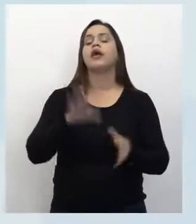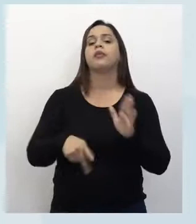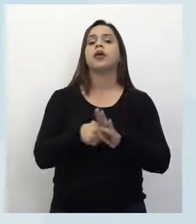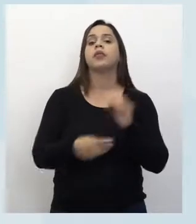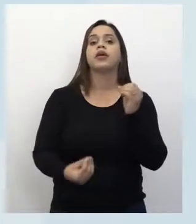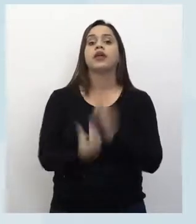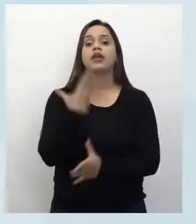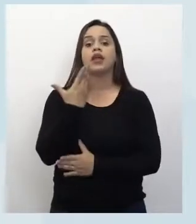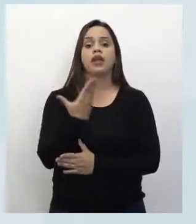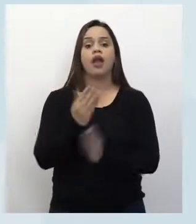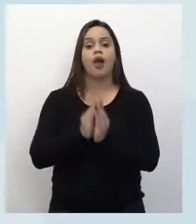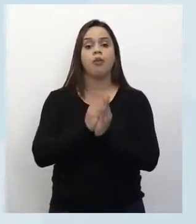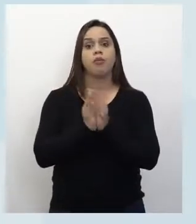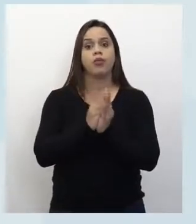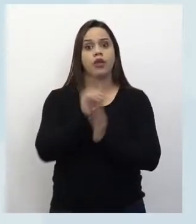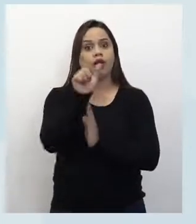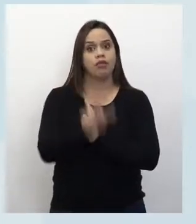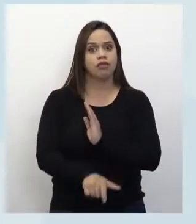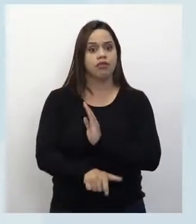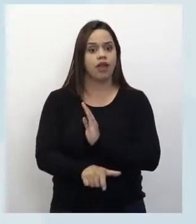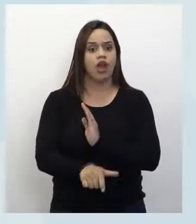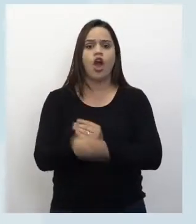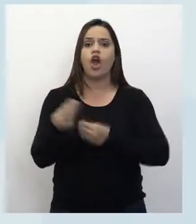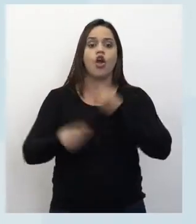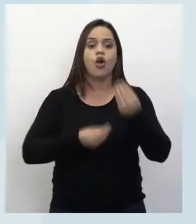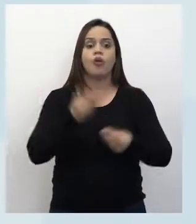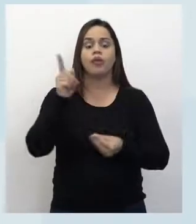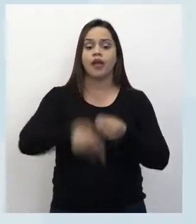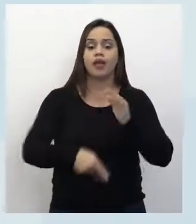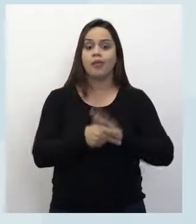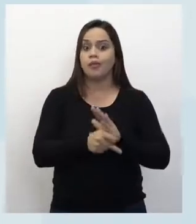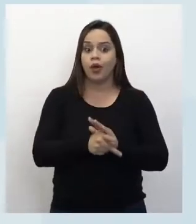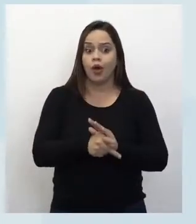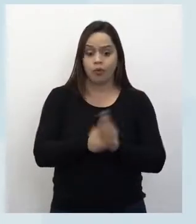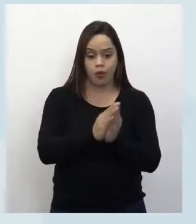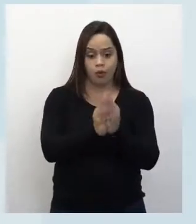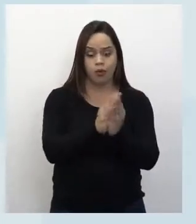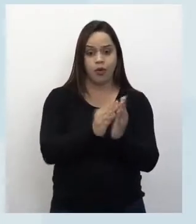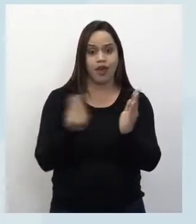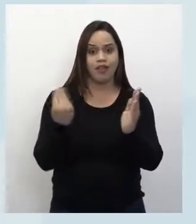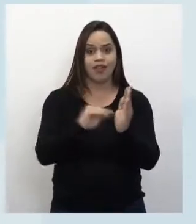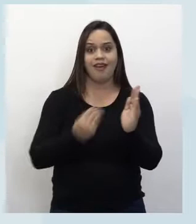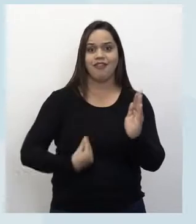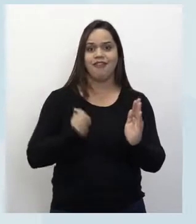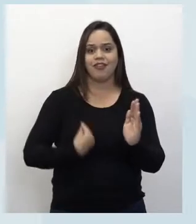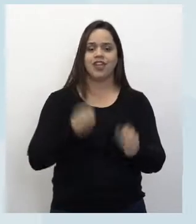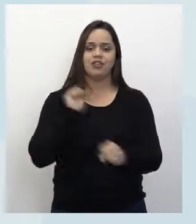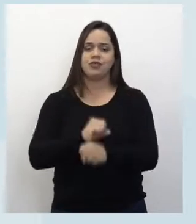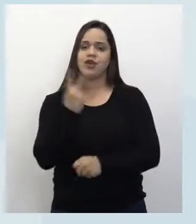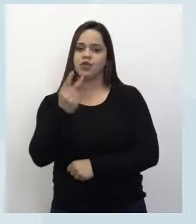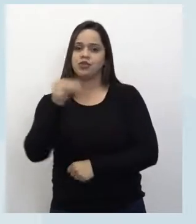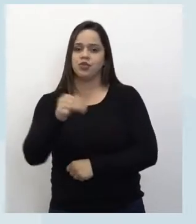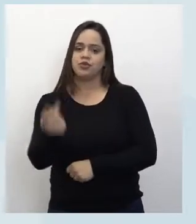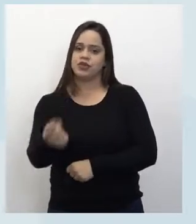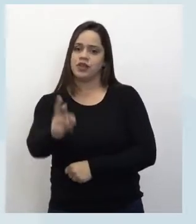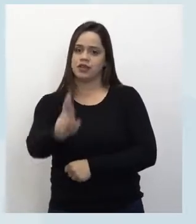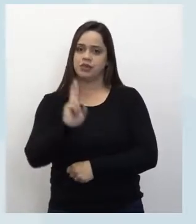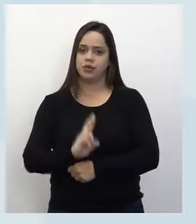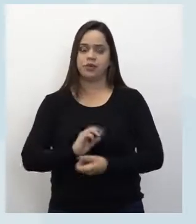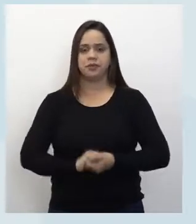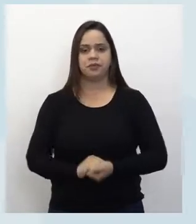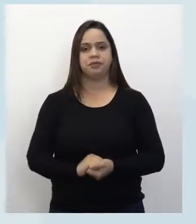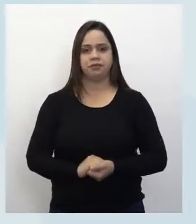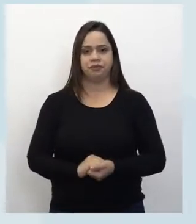personagem? De que modo vocês acham que o boneco ganha vida no palco? Vou dar 2 minutos para vocês responderem aqui pra gente.